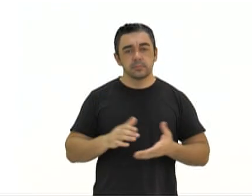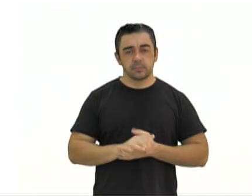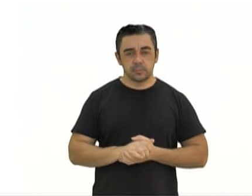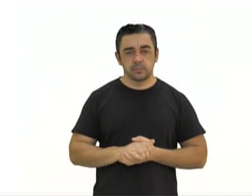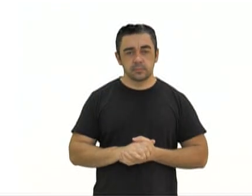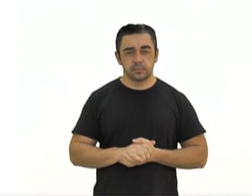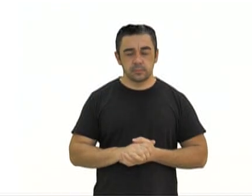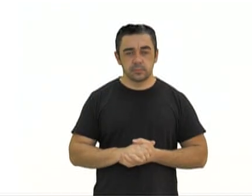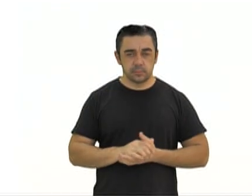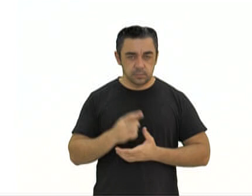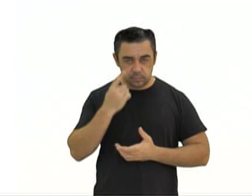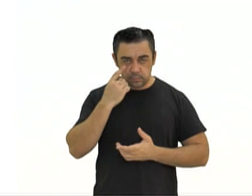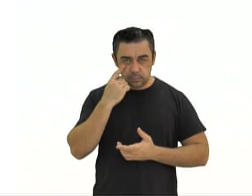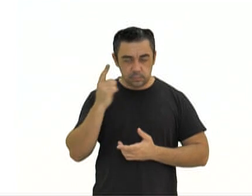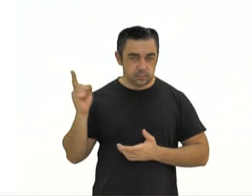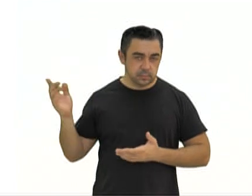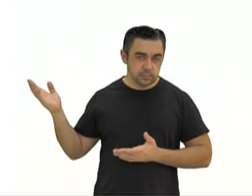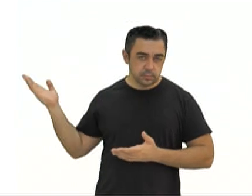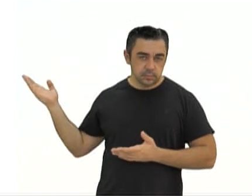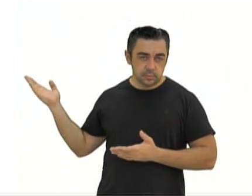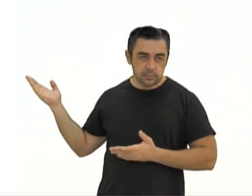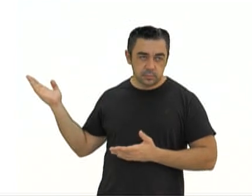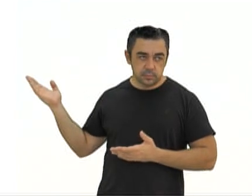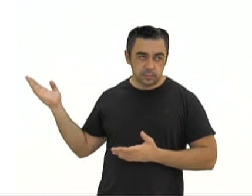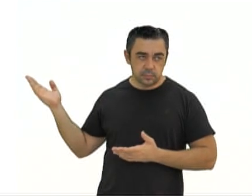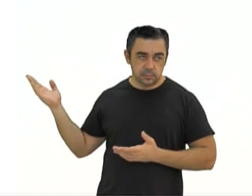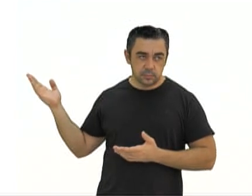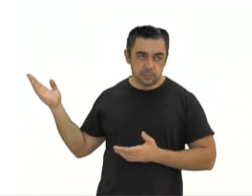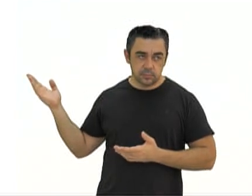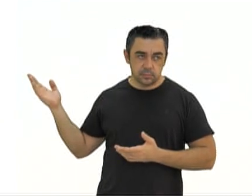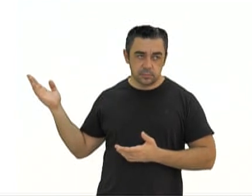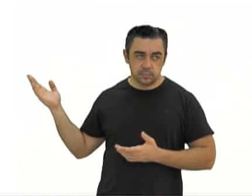os elétrons, tem a ligação aqui, precisa fazer a ligação.